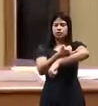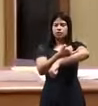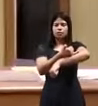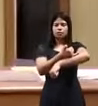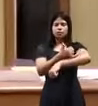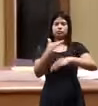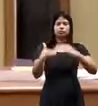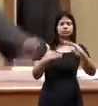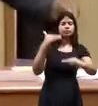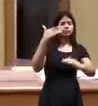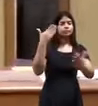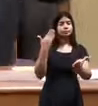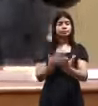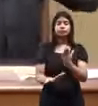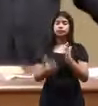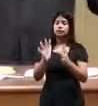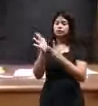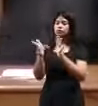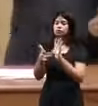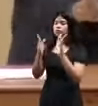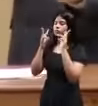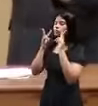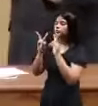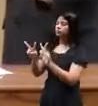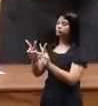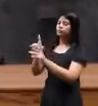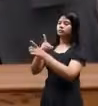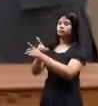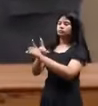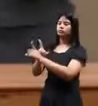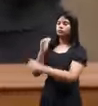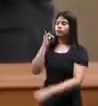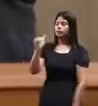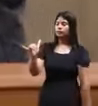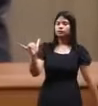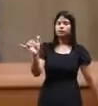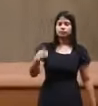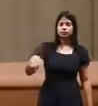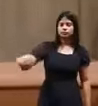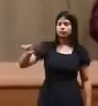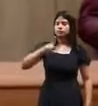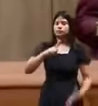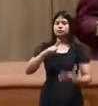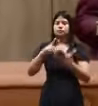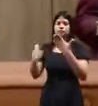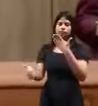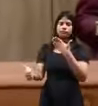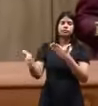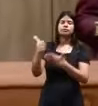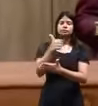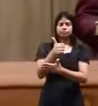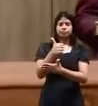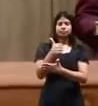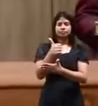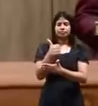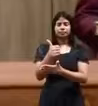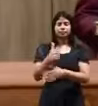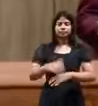perderam. Jesus olhou para os discípulos e disse assim: vocês estão tendo um privilégio, meu Deus do